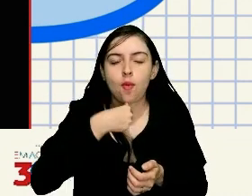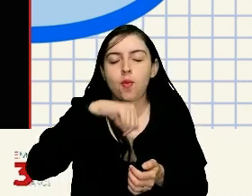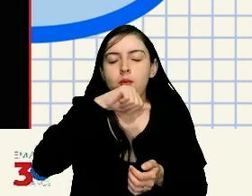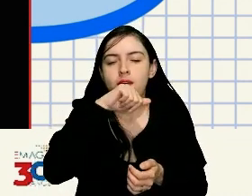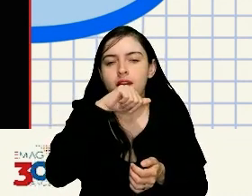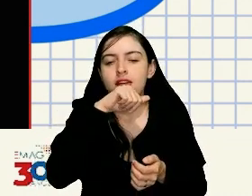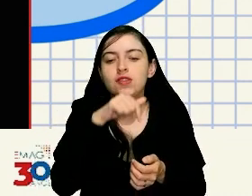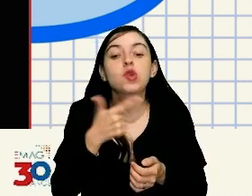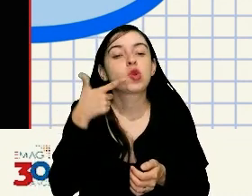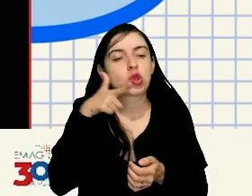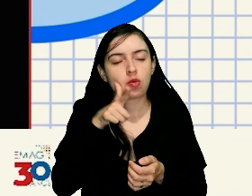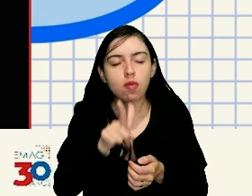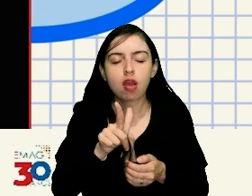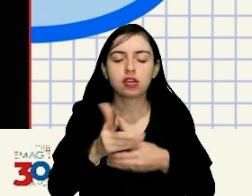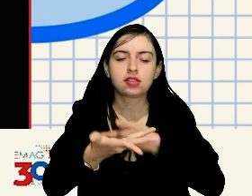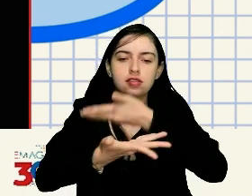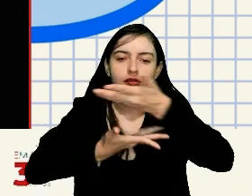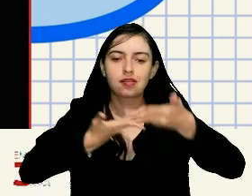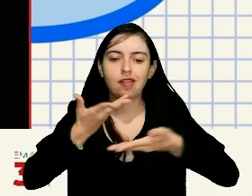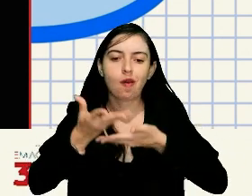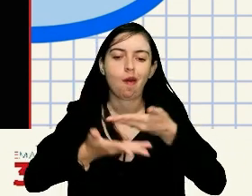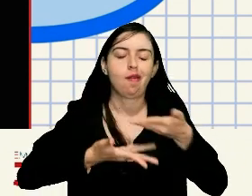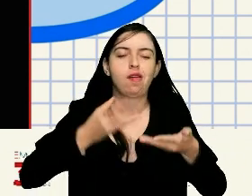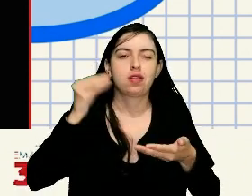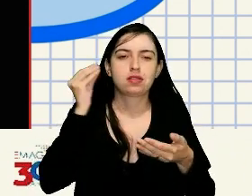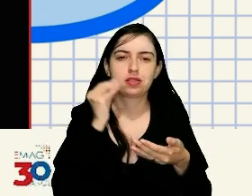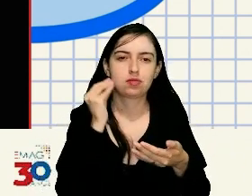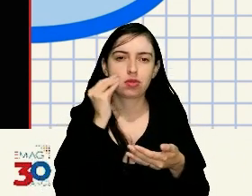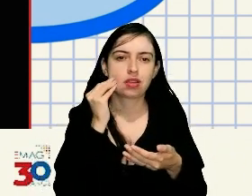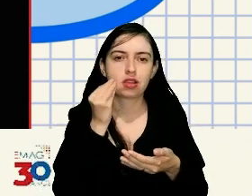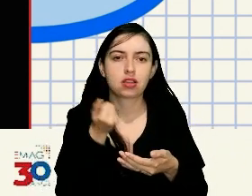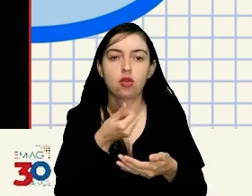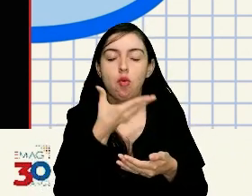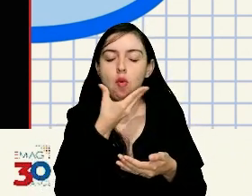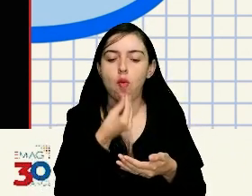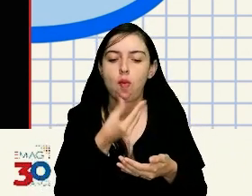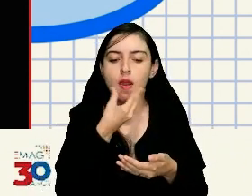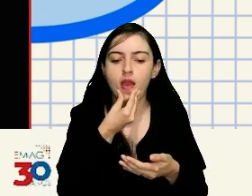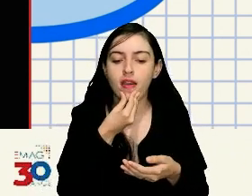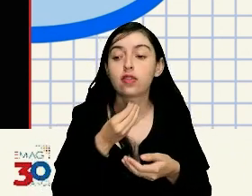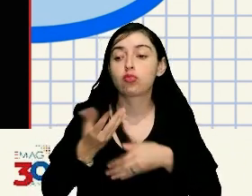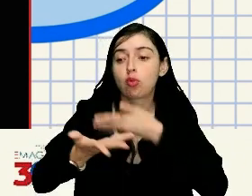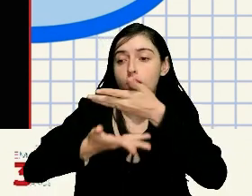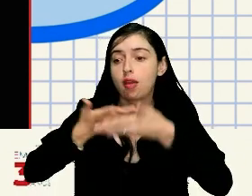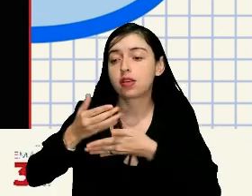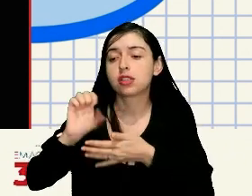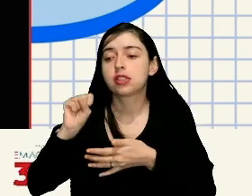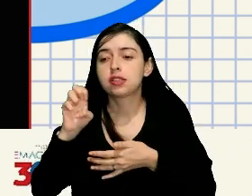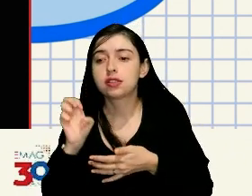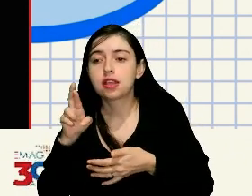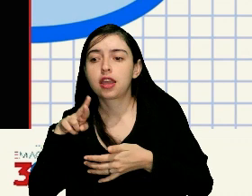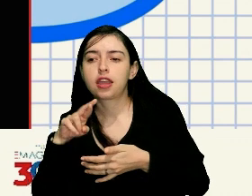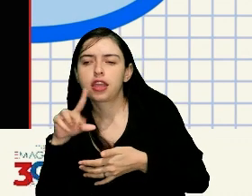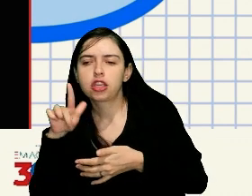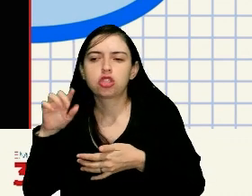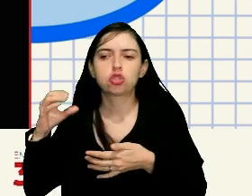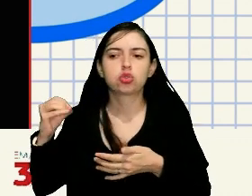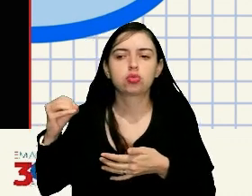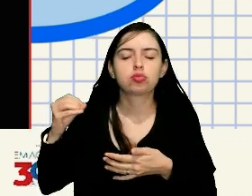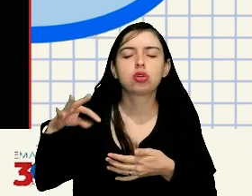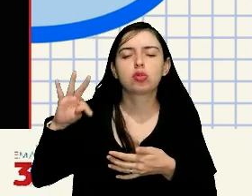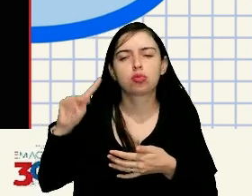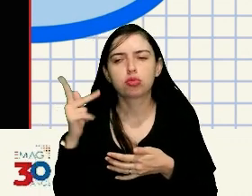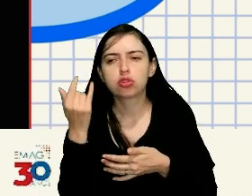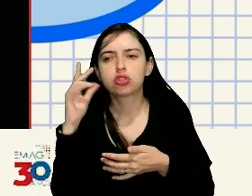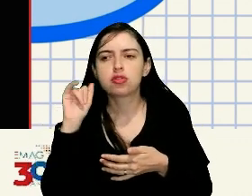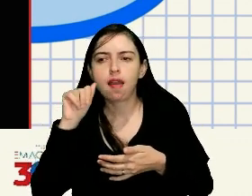troca de experiência. Né? Homens, eu trocar experiência com o Sérgio trocar experiência com o Thiago trocar experiência comigo,